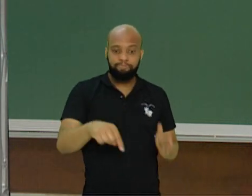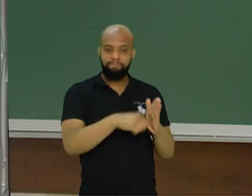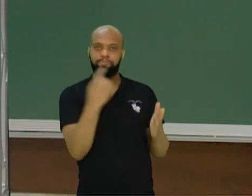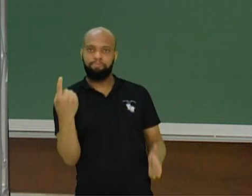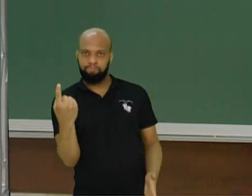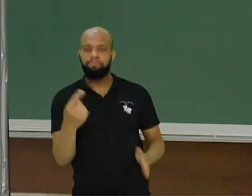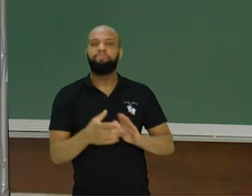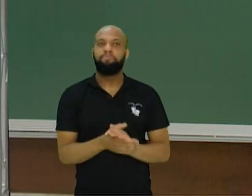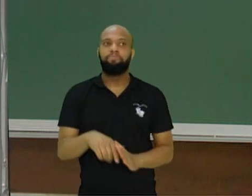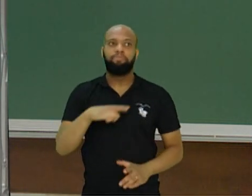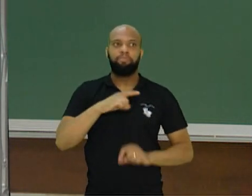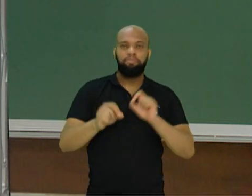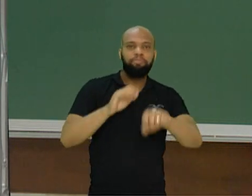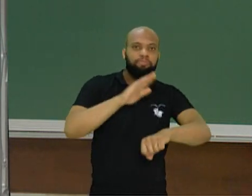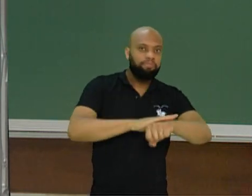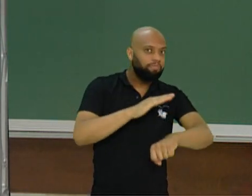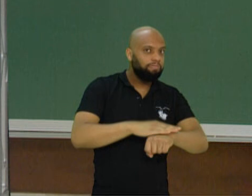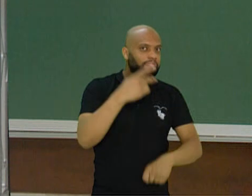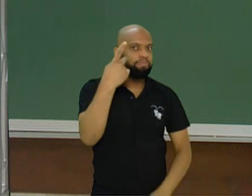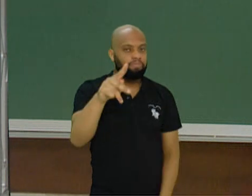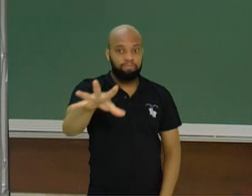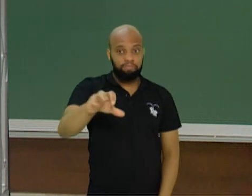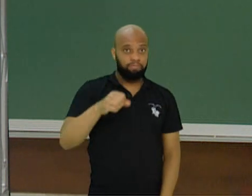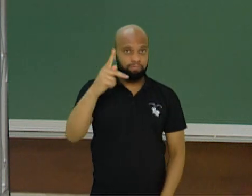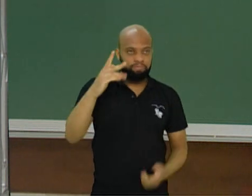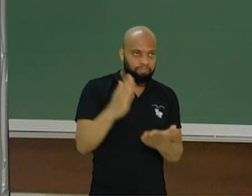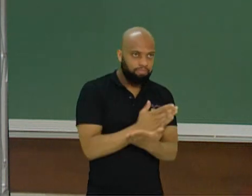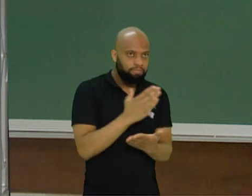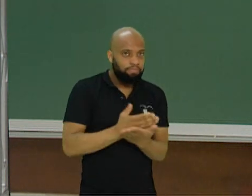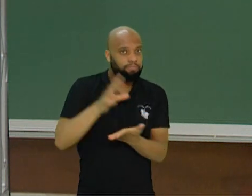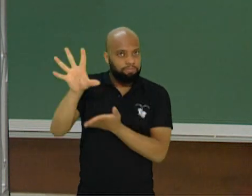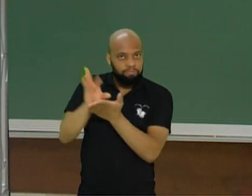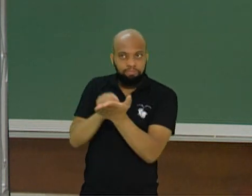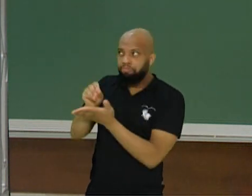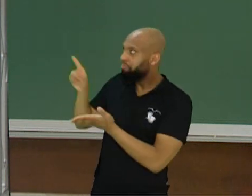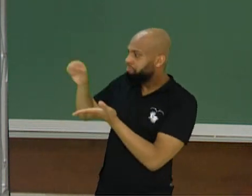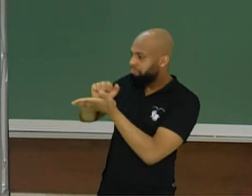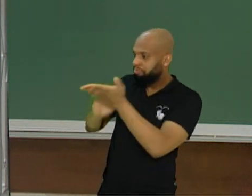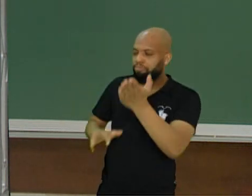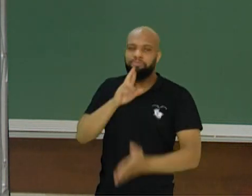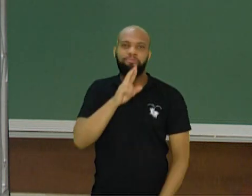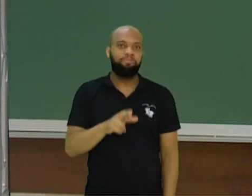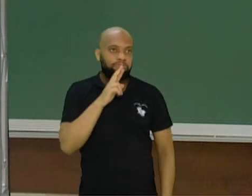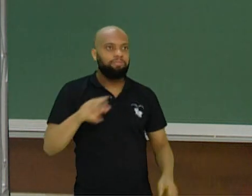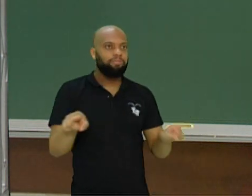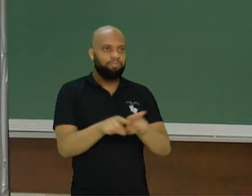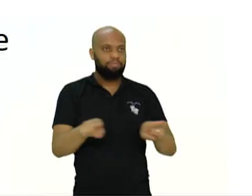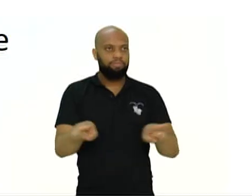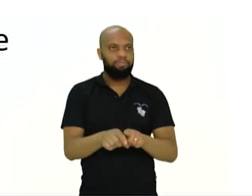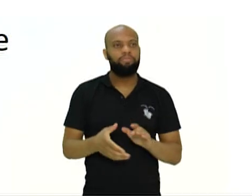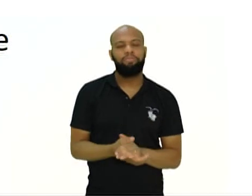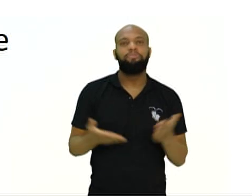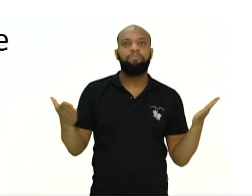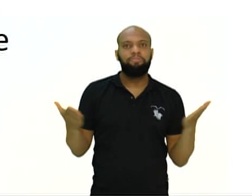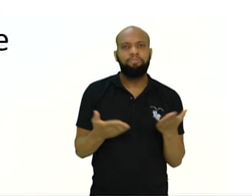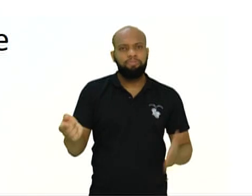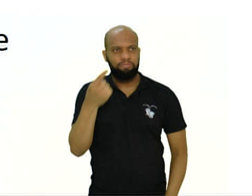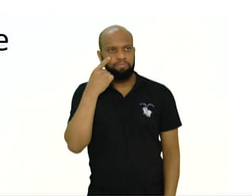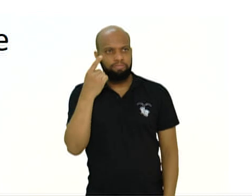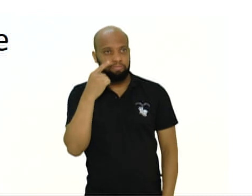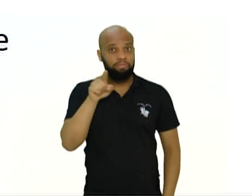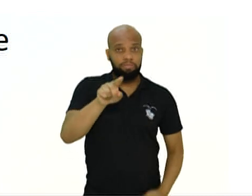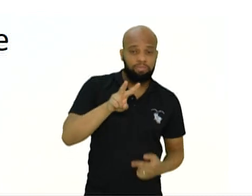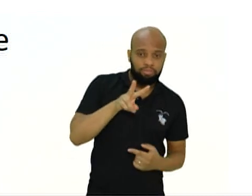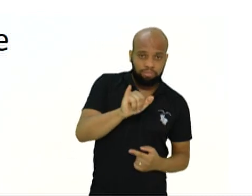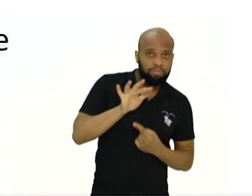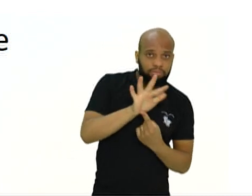quiz. Então agora é o momento, né, de você pegar o seu caderno, copiar a atividade e responder. Vamos lá.